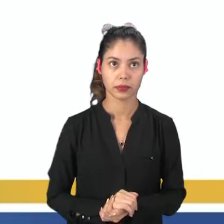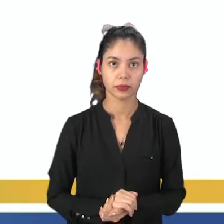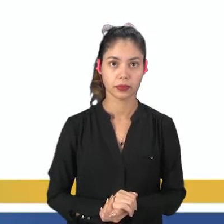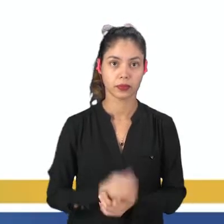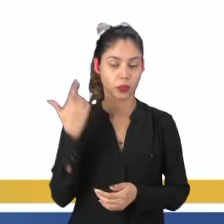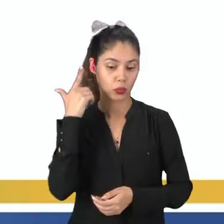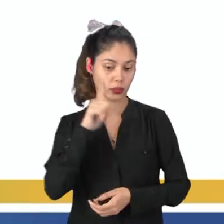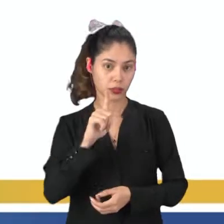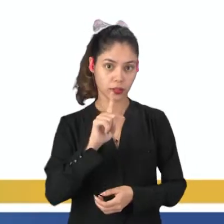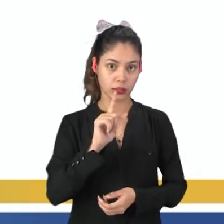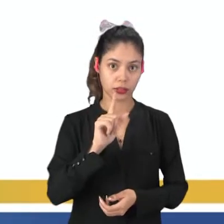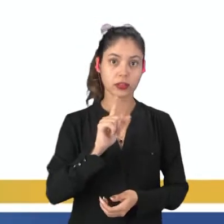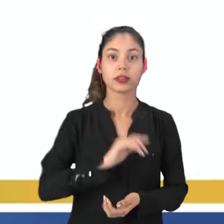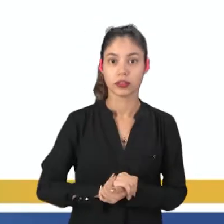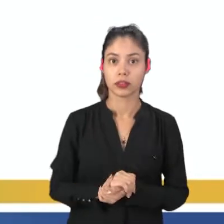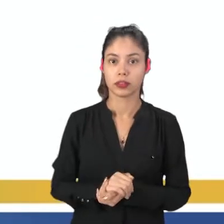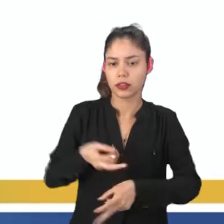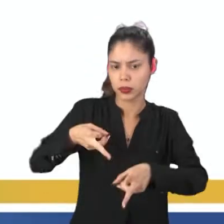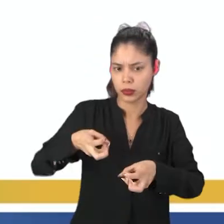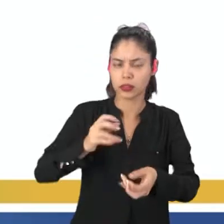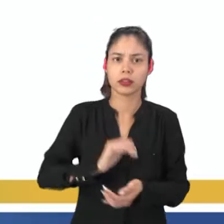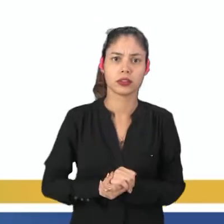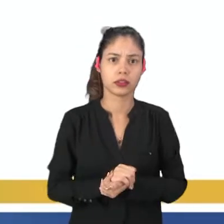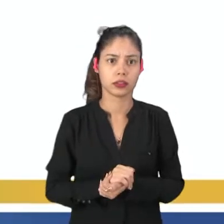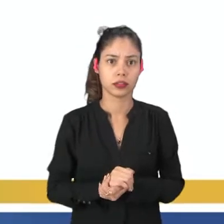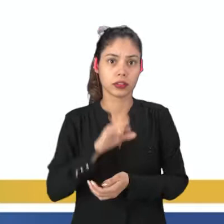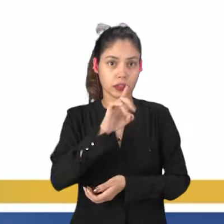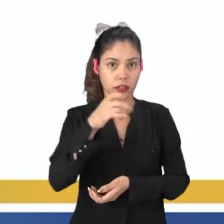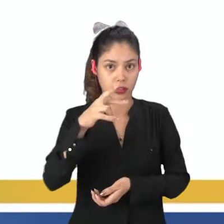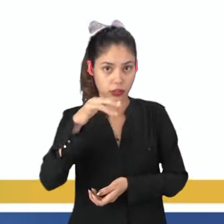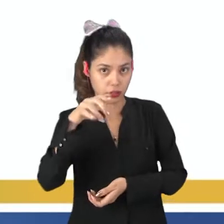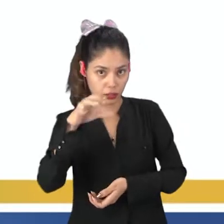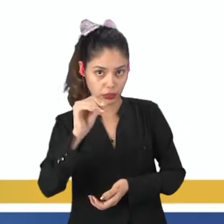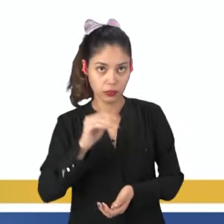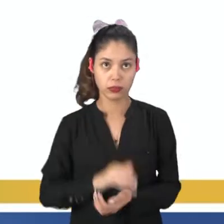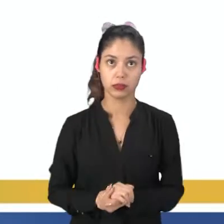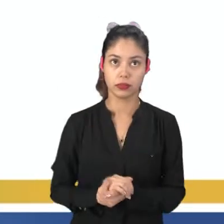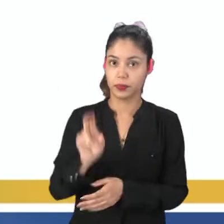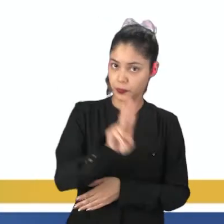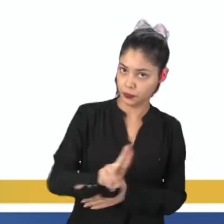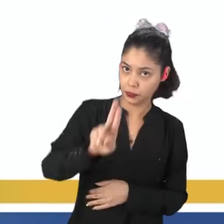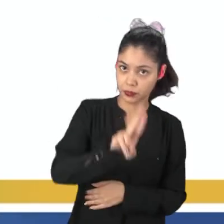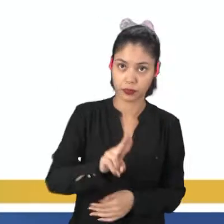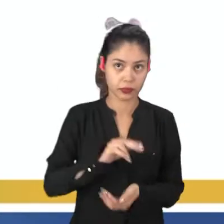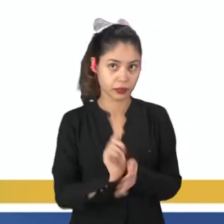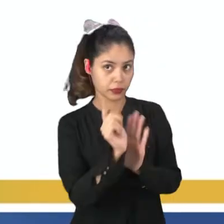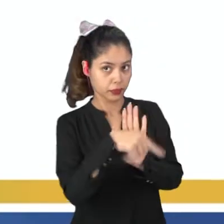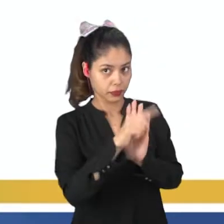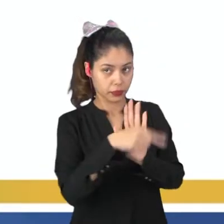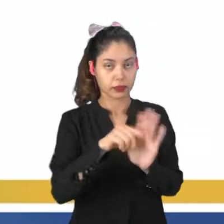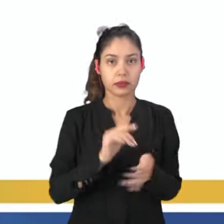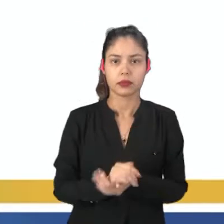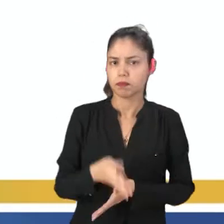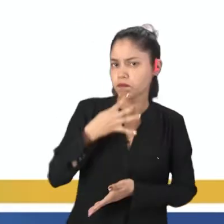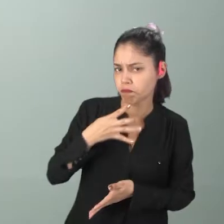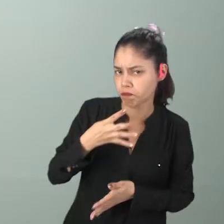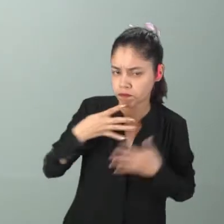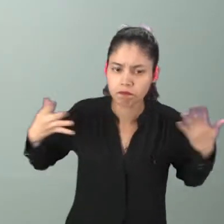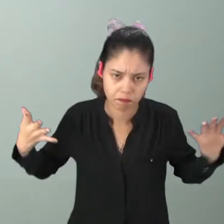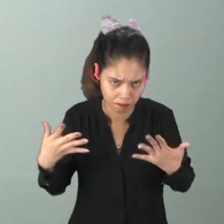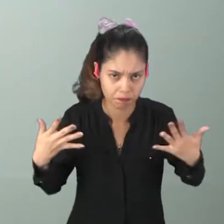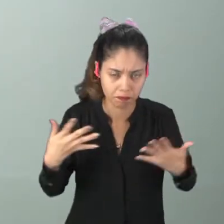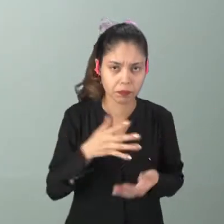Eles alcançam seu objetivo por meio de recursos estilísticos usados nesse gênero. Vamos conhecer